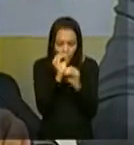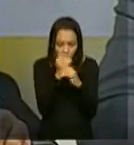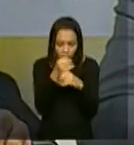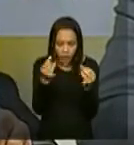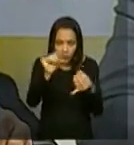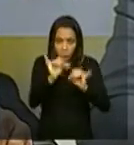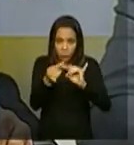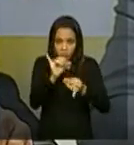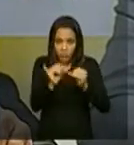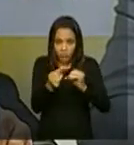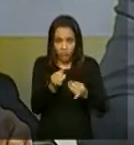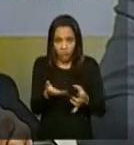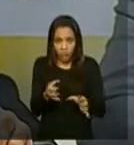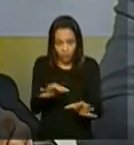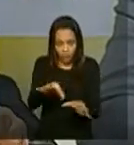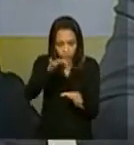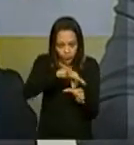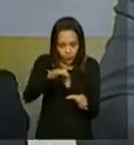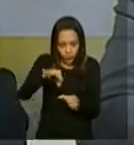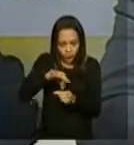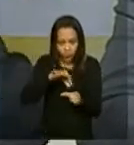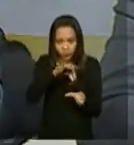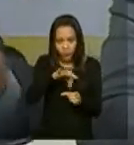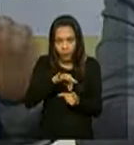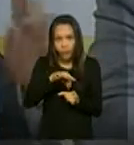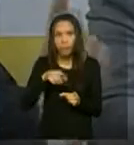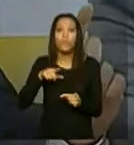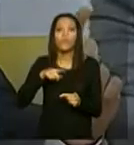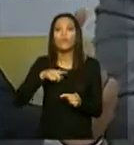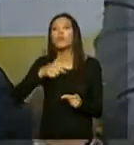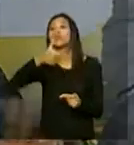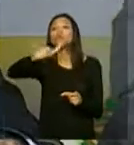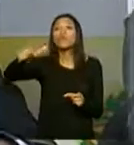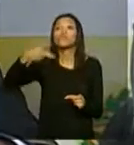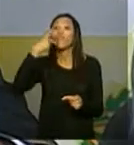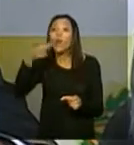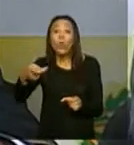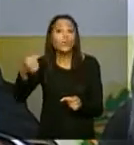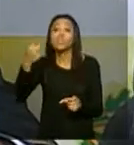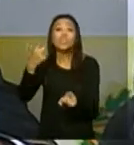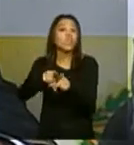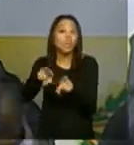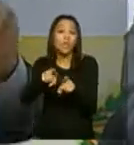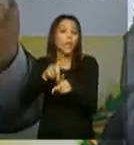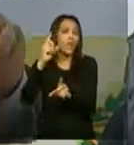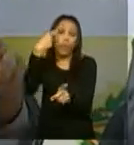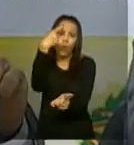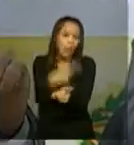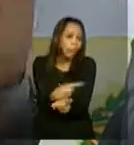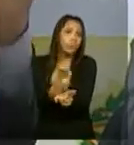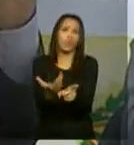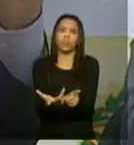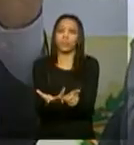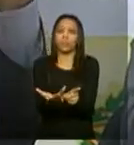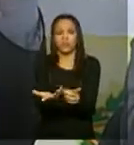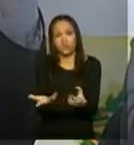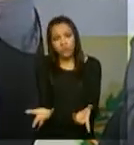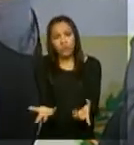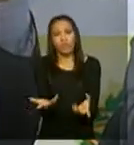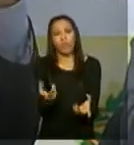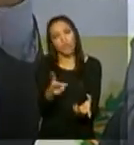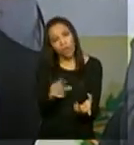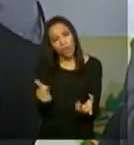sua casa e aqui ocorreu o mesmo não solto não encontramos no que não querem se sentisse que nós te queremos